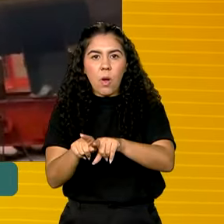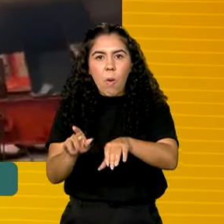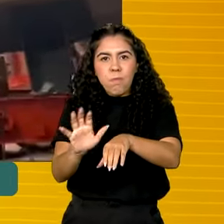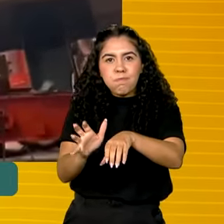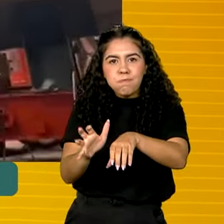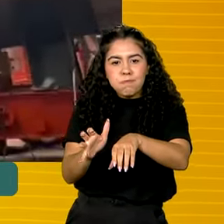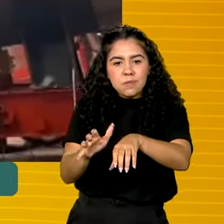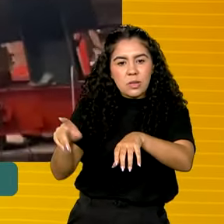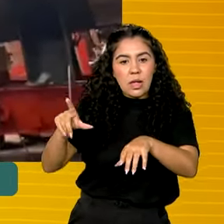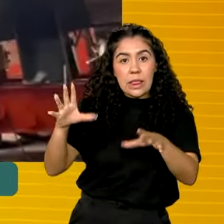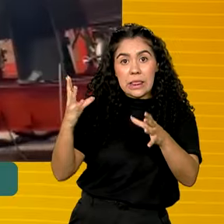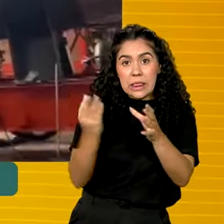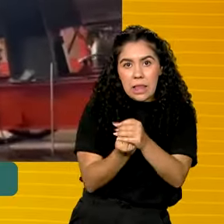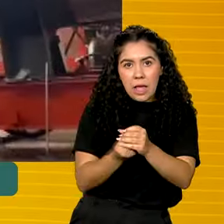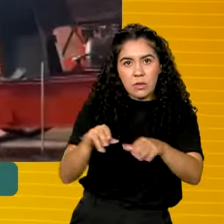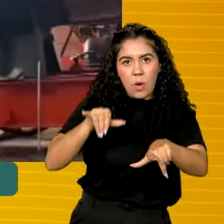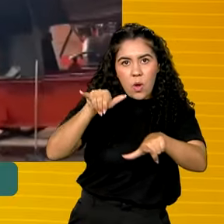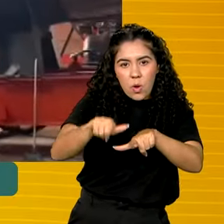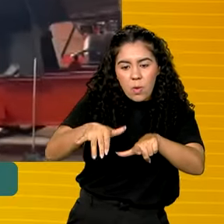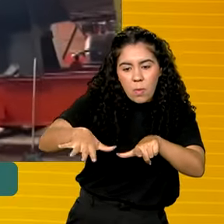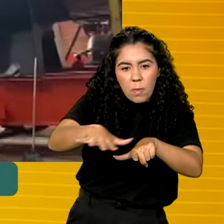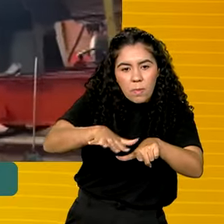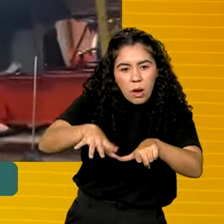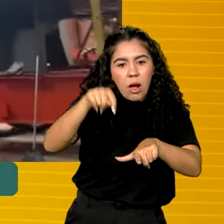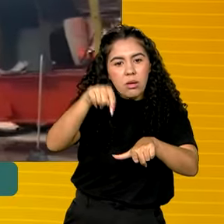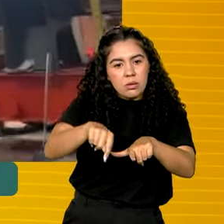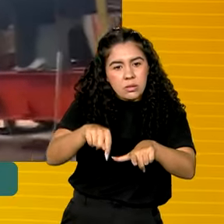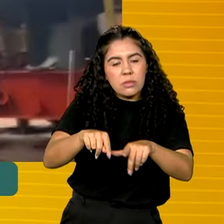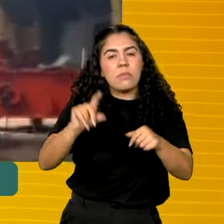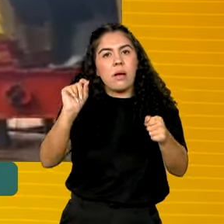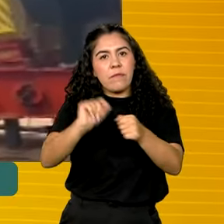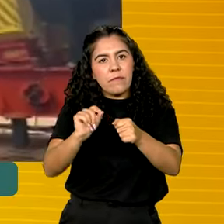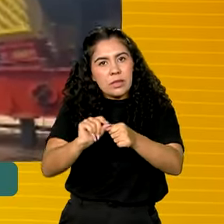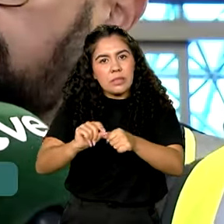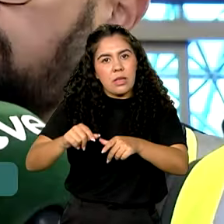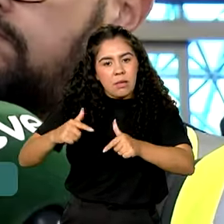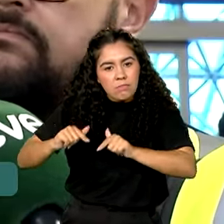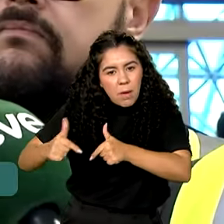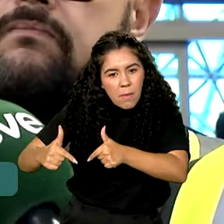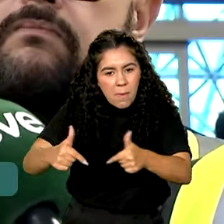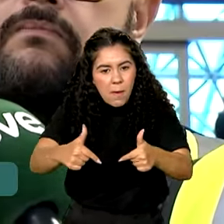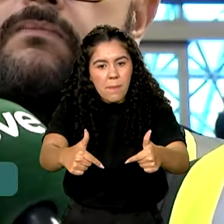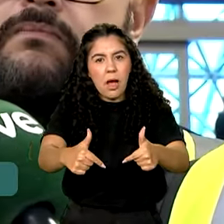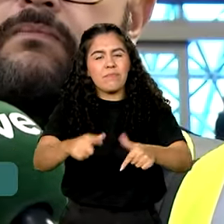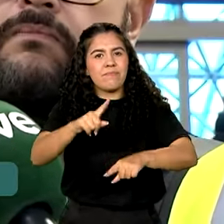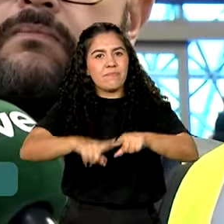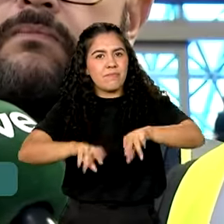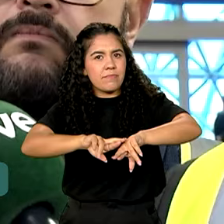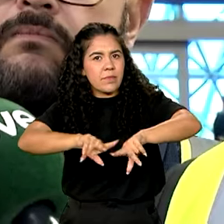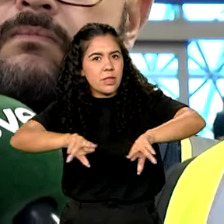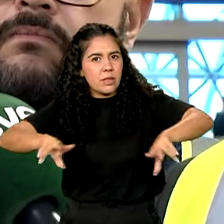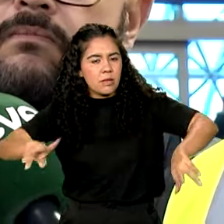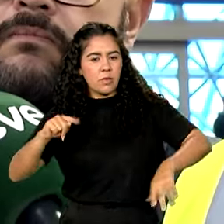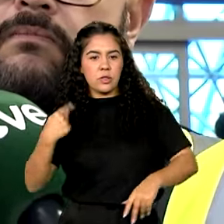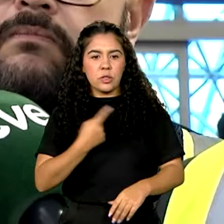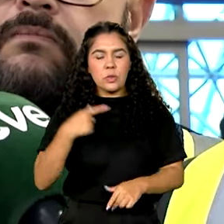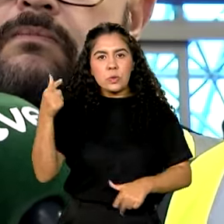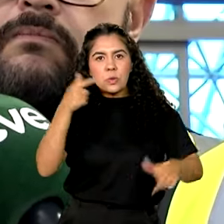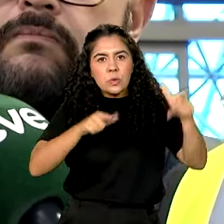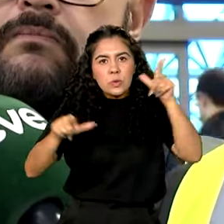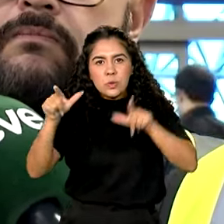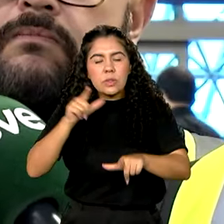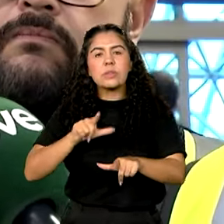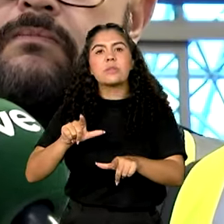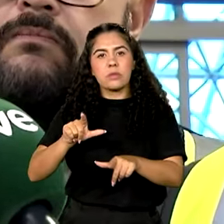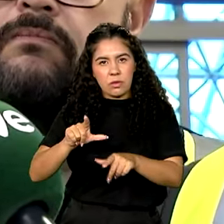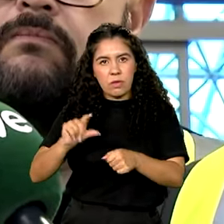implementada dentro do aeroporto, para que possa atender essa demanda desse trabalho inicial. Muitos equipamentos nós conseguimos recuperar com o